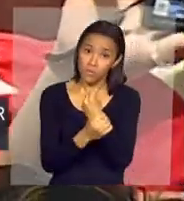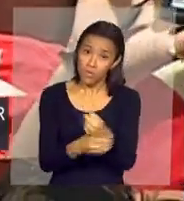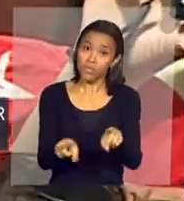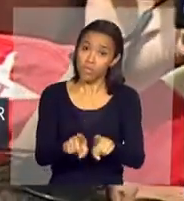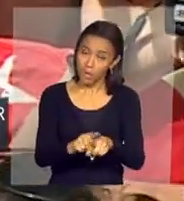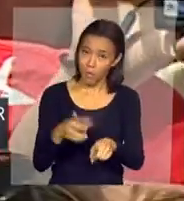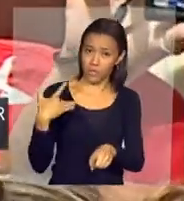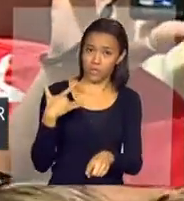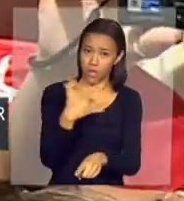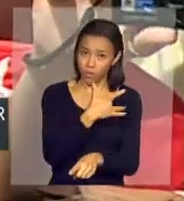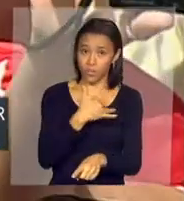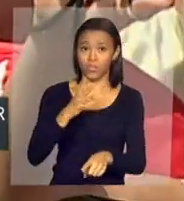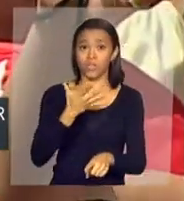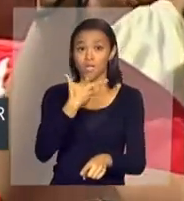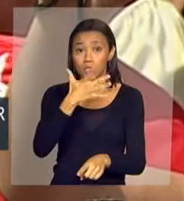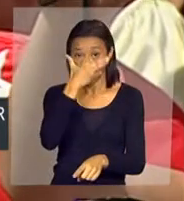saúde